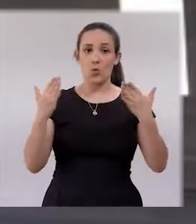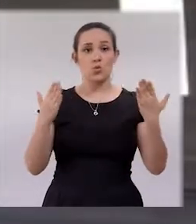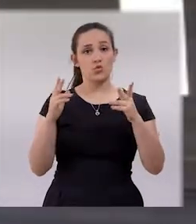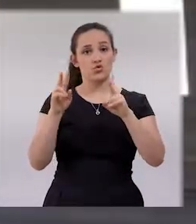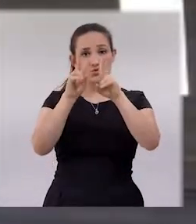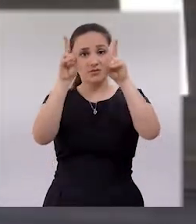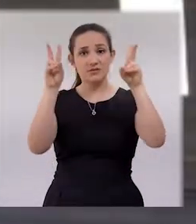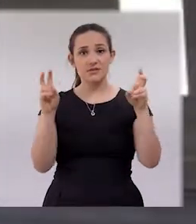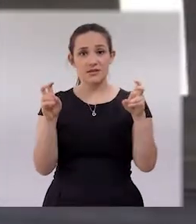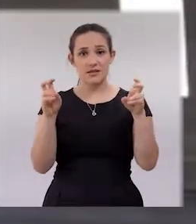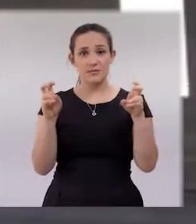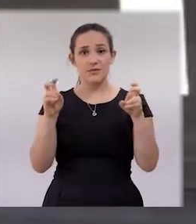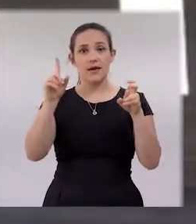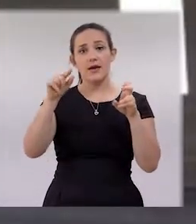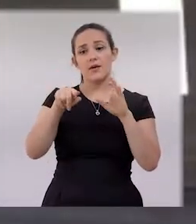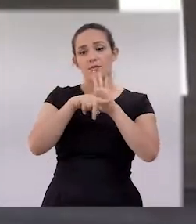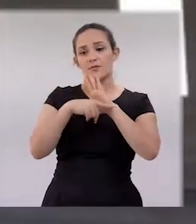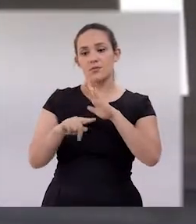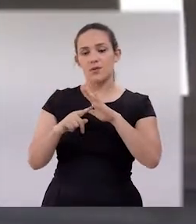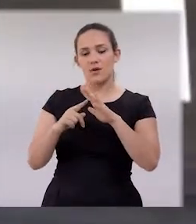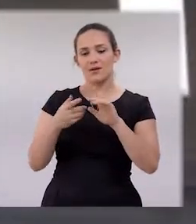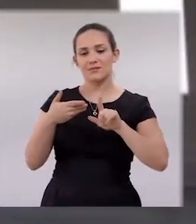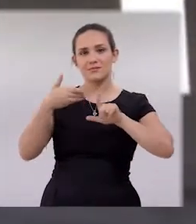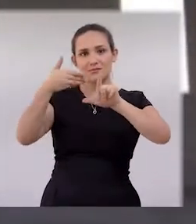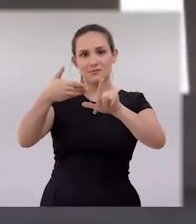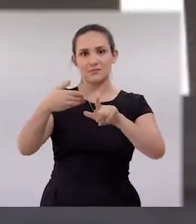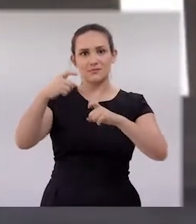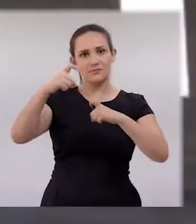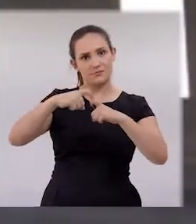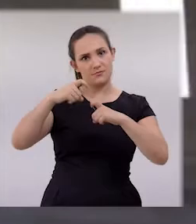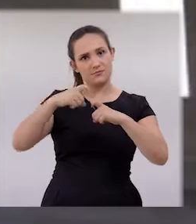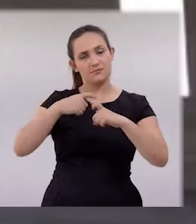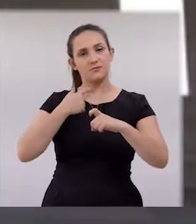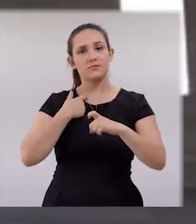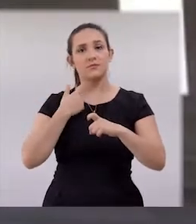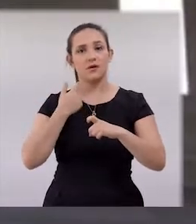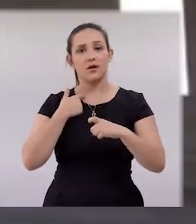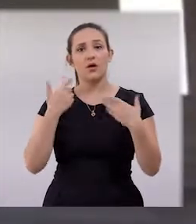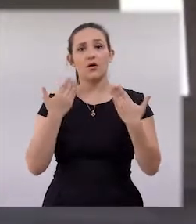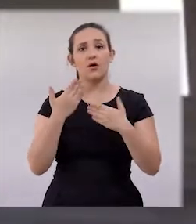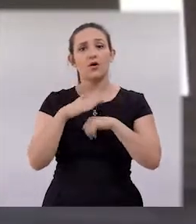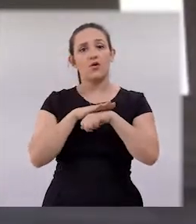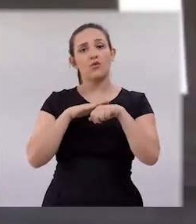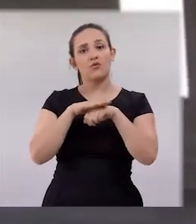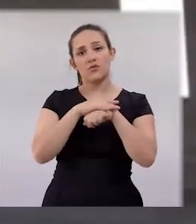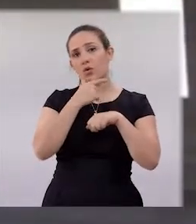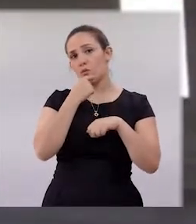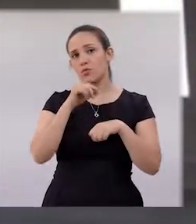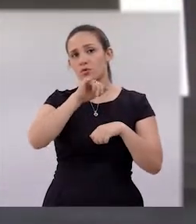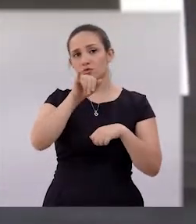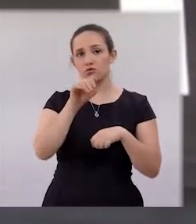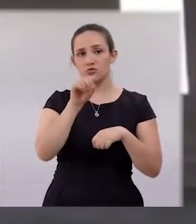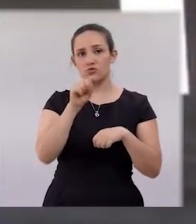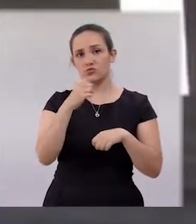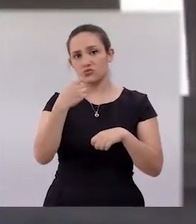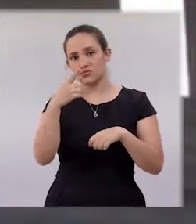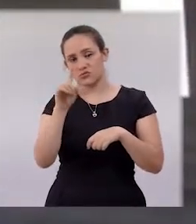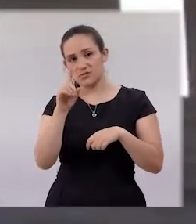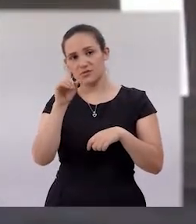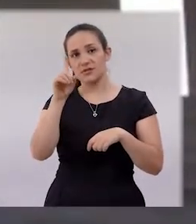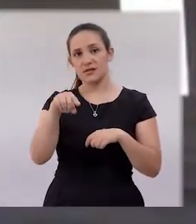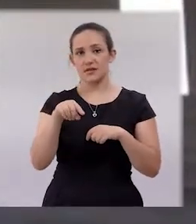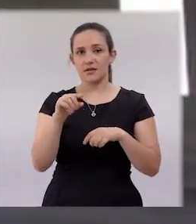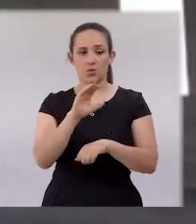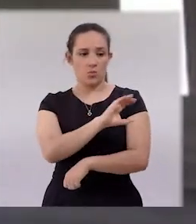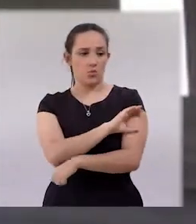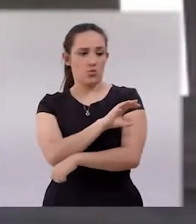Olá, seja bem-vindo ao programa. Hoje o tema é telemedicina e o nosso entrevistado é o Dr. José Luciano